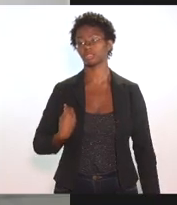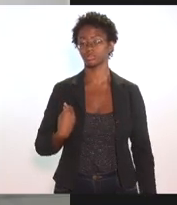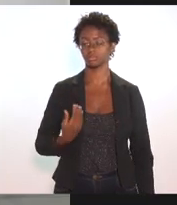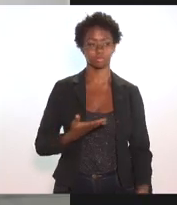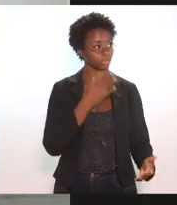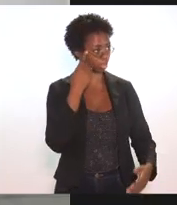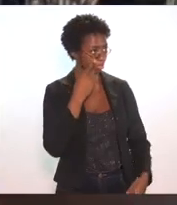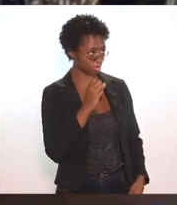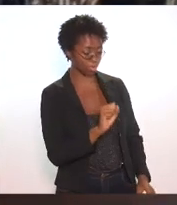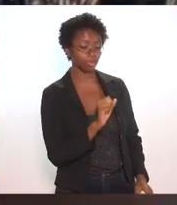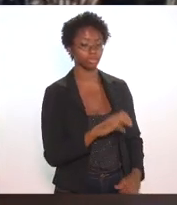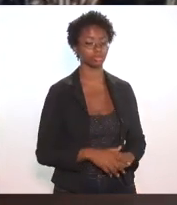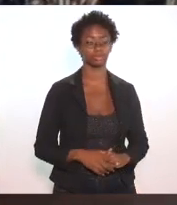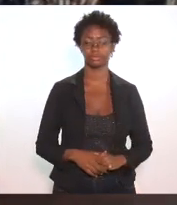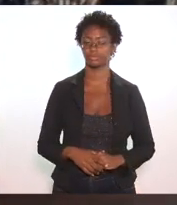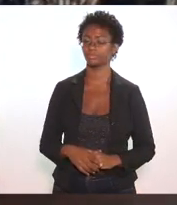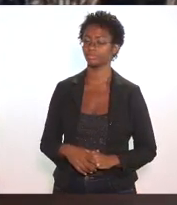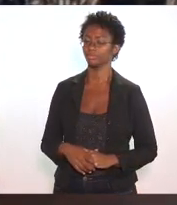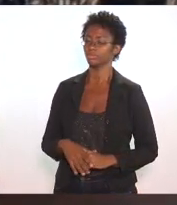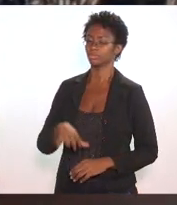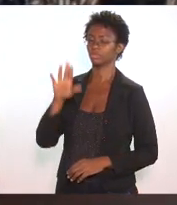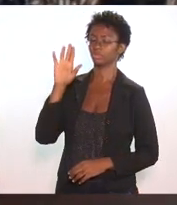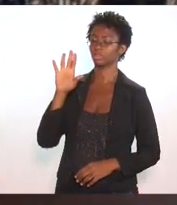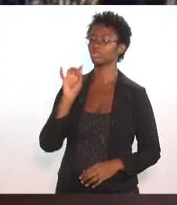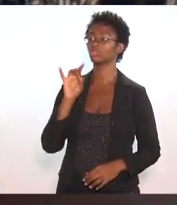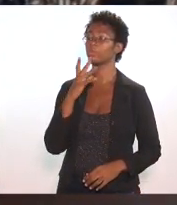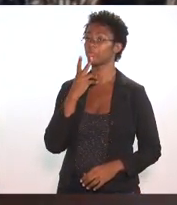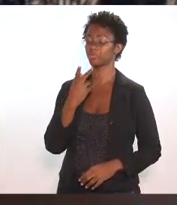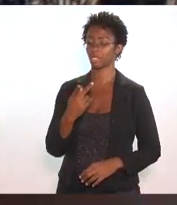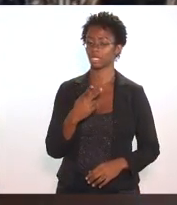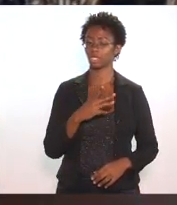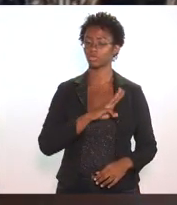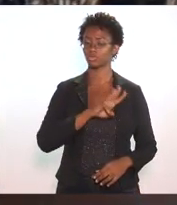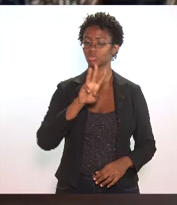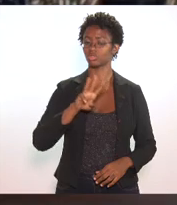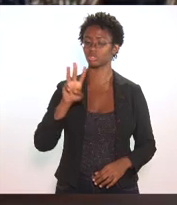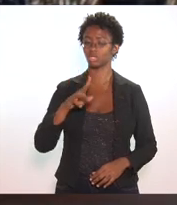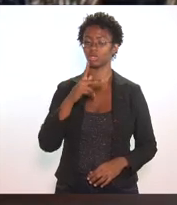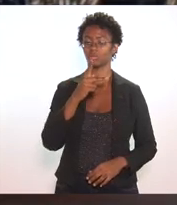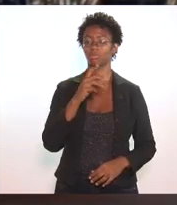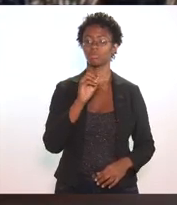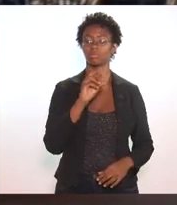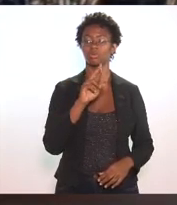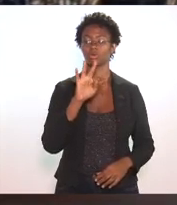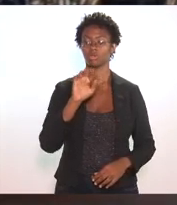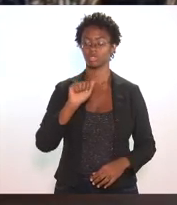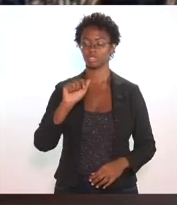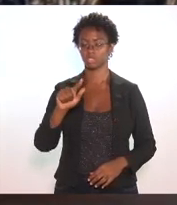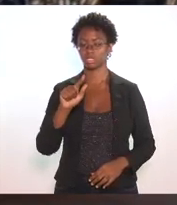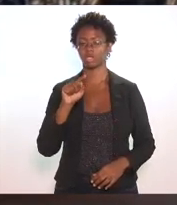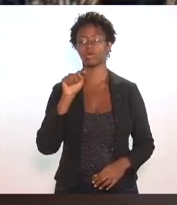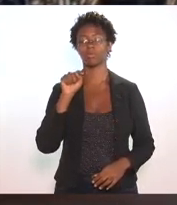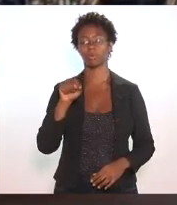deputado? Só para colaborar com a senhora, o site é portal.fiocruz.br, vou acessar